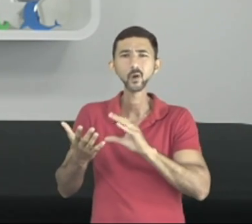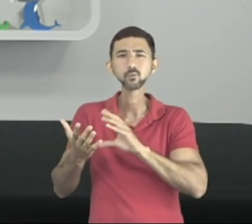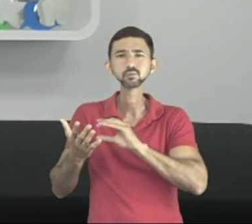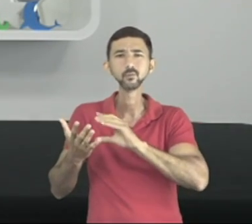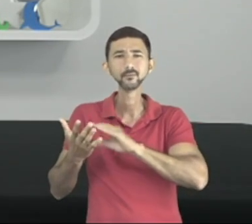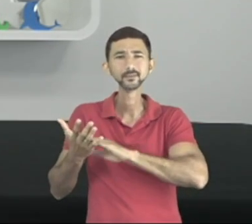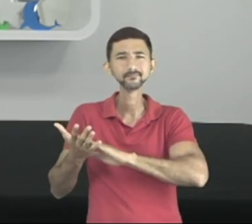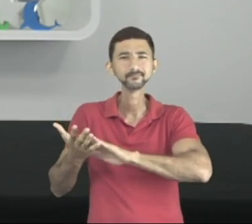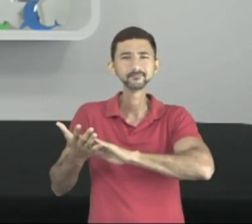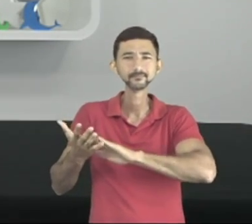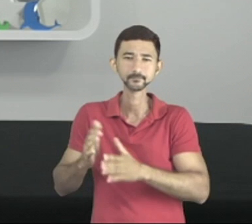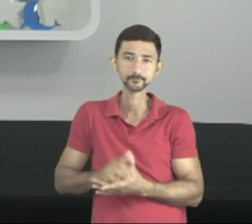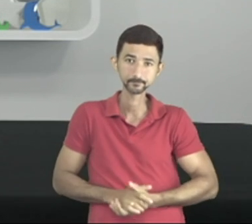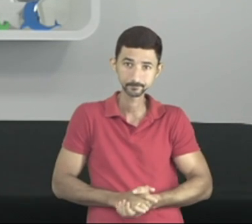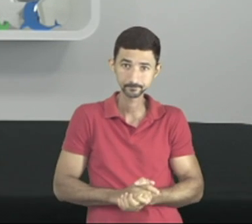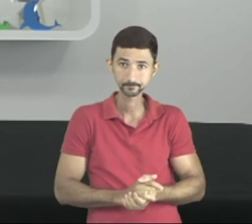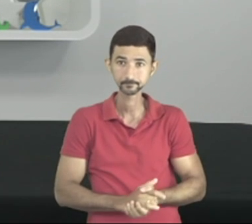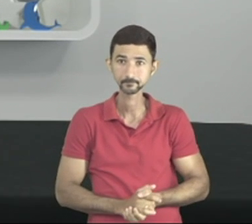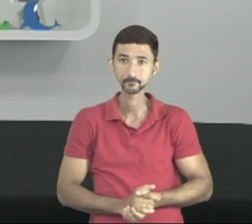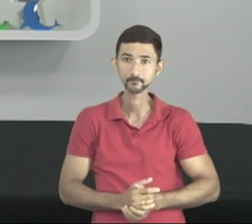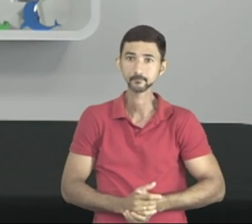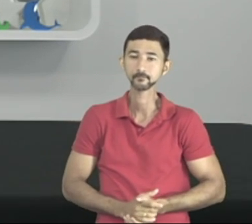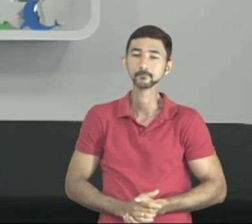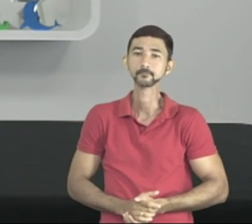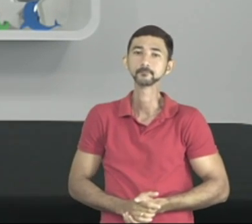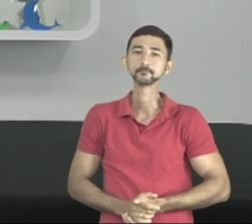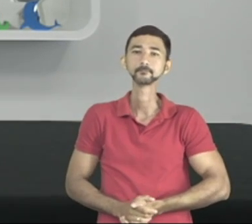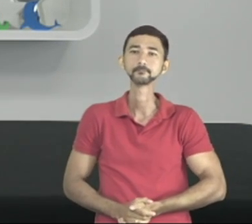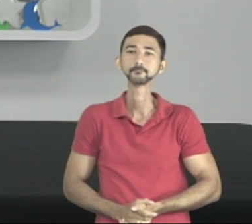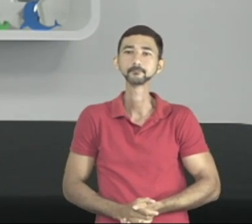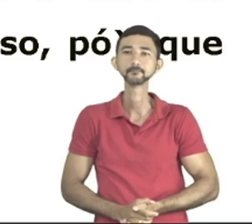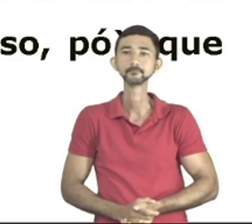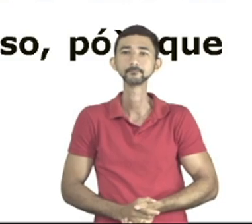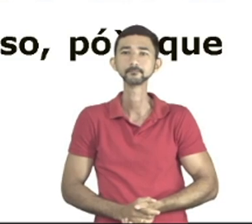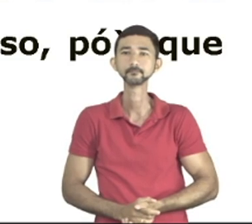tá? Então, o tato. E aí a gente vai olhar aí para ti, ó.